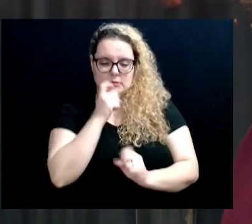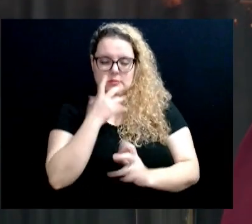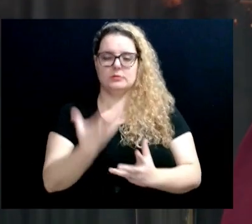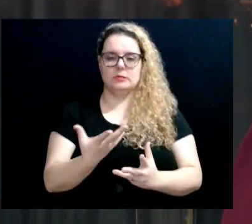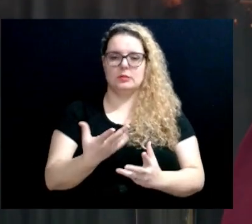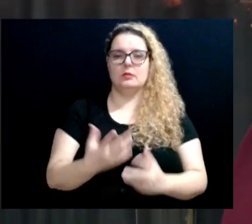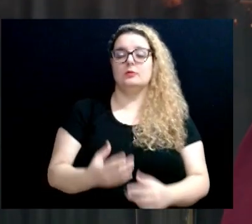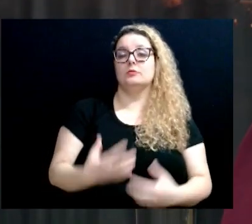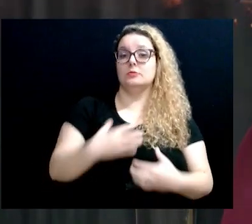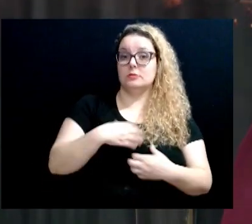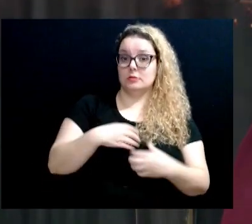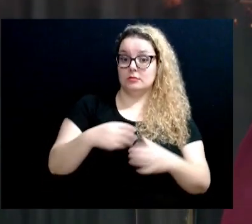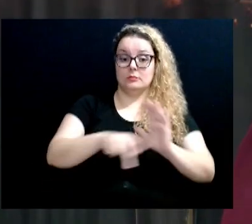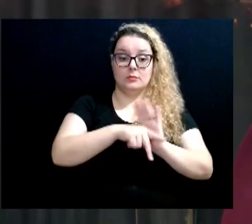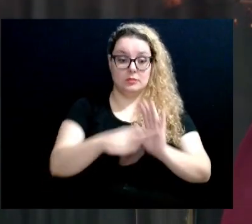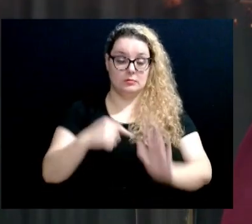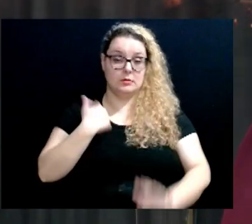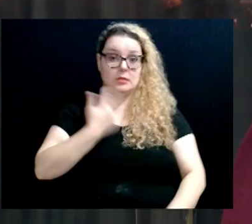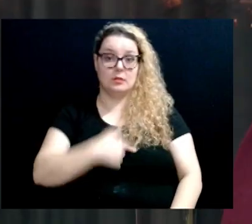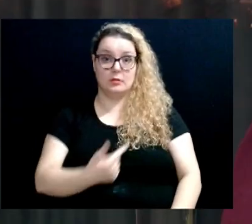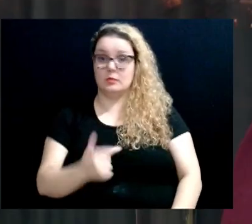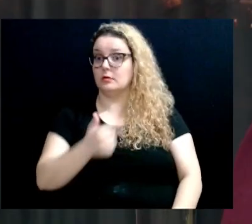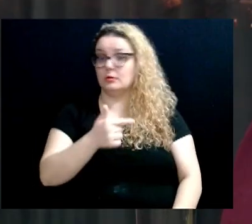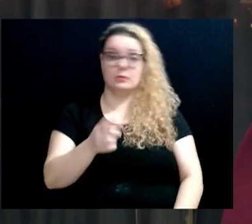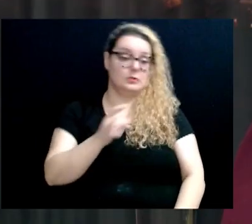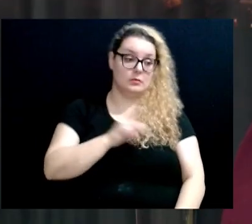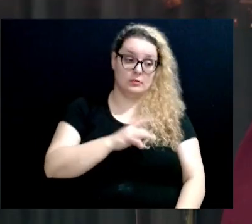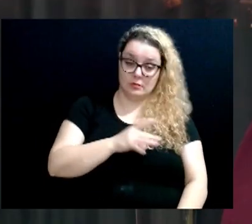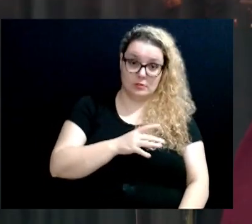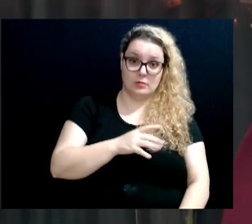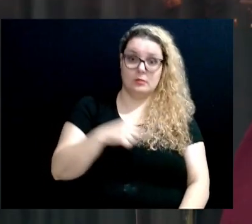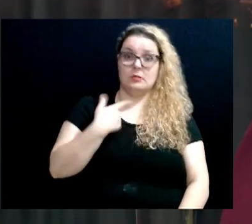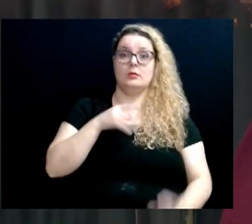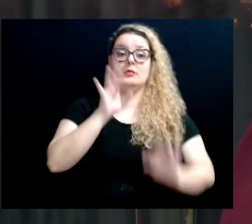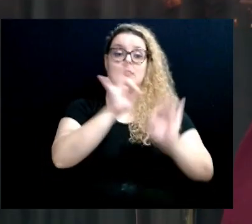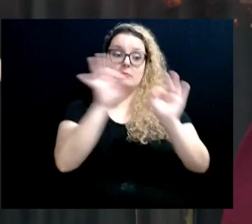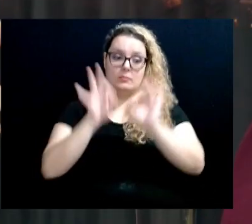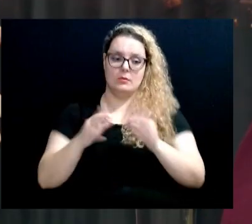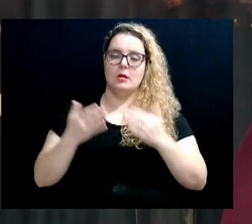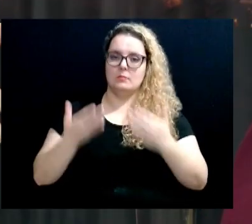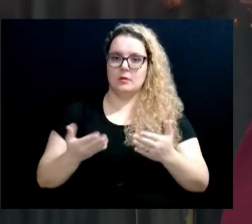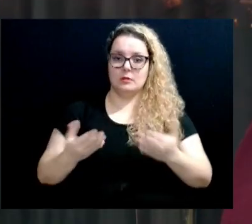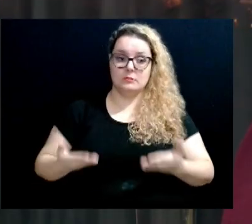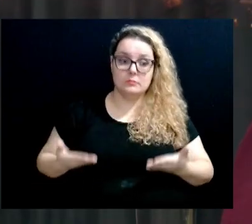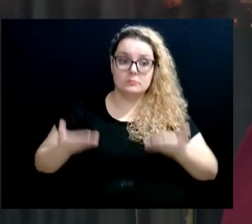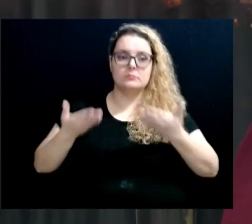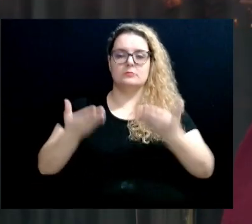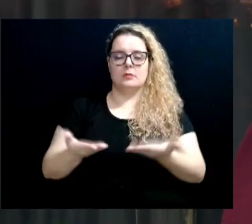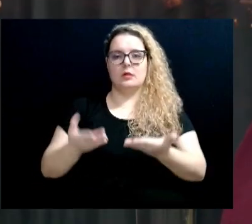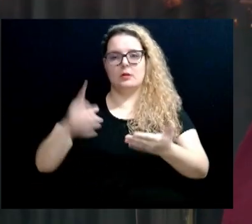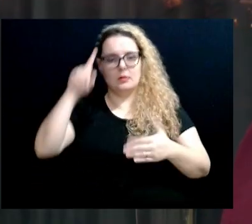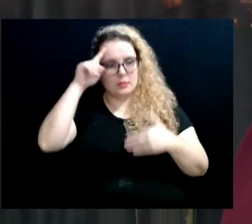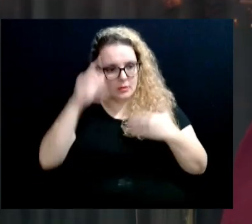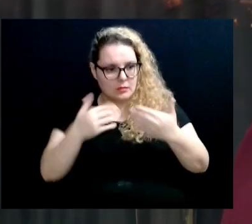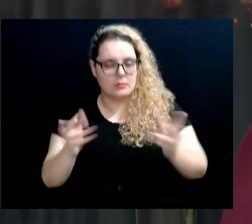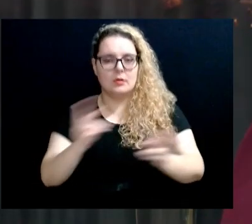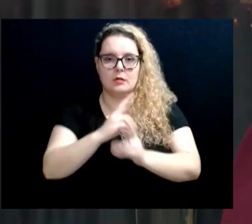gente, a gente não tem medo dele, a gente elabora ele e traz isso para as nossas relações de uma forma